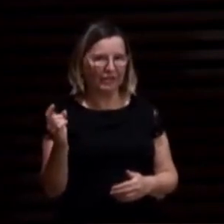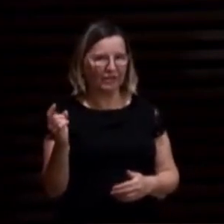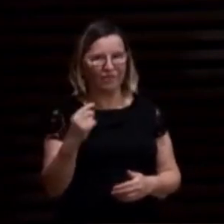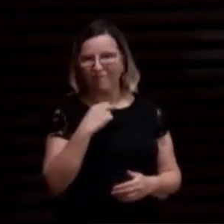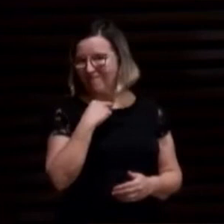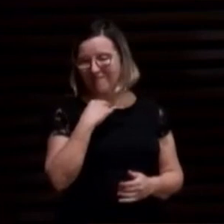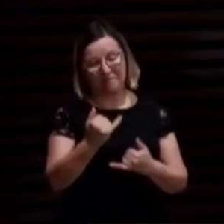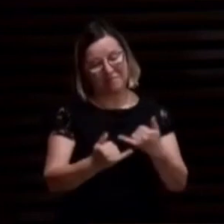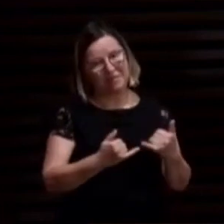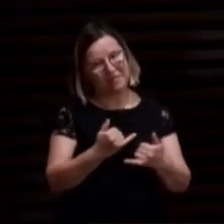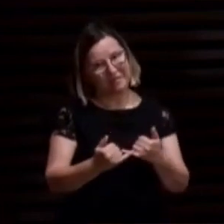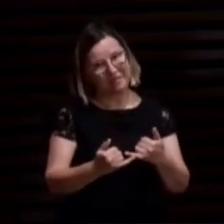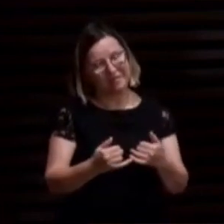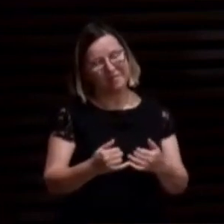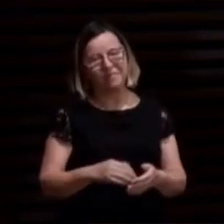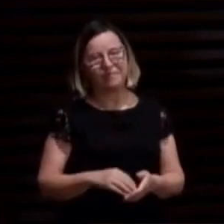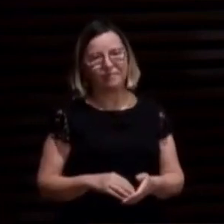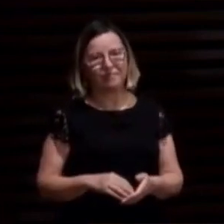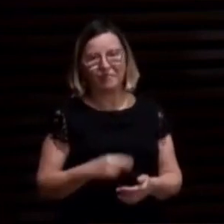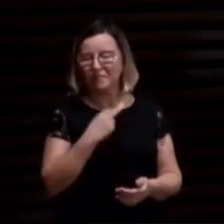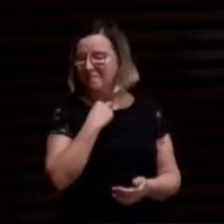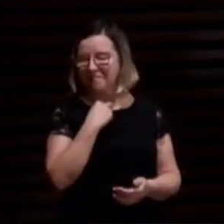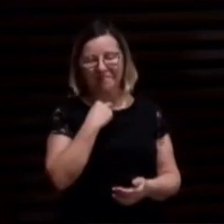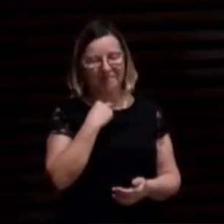com elas. Nós não podemos